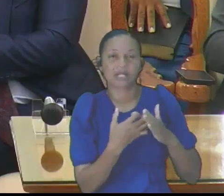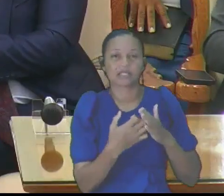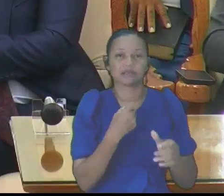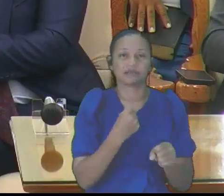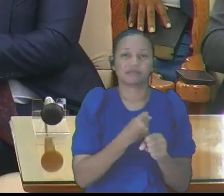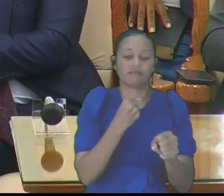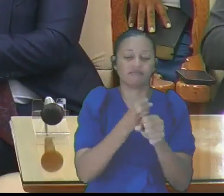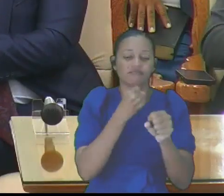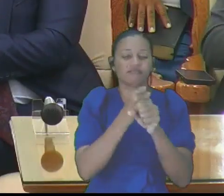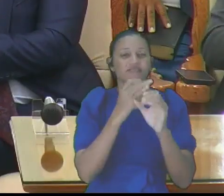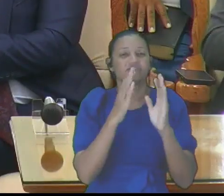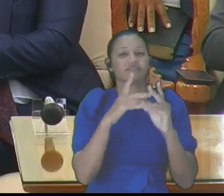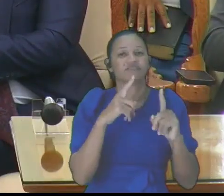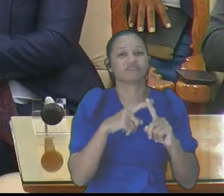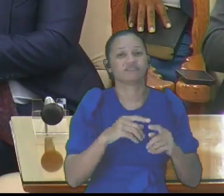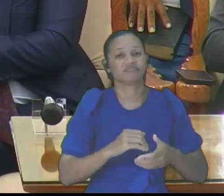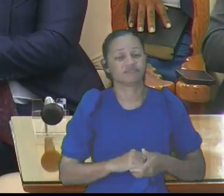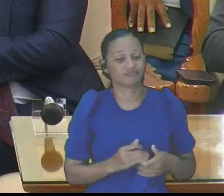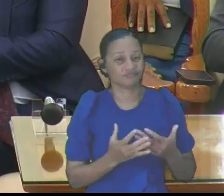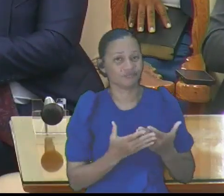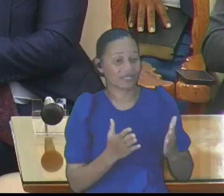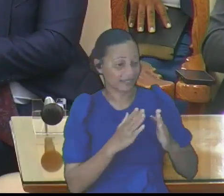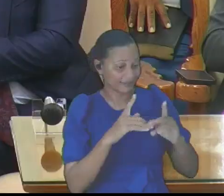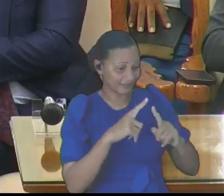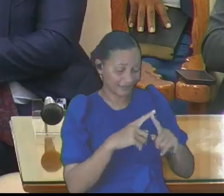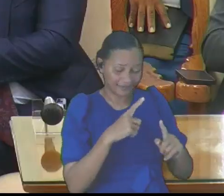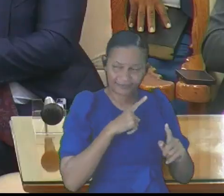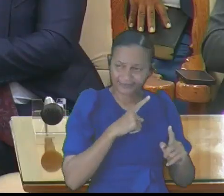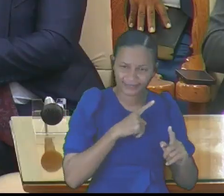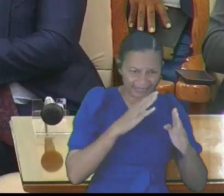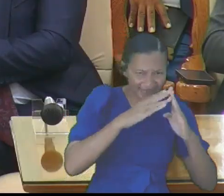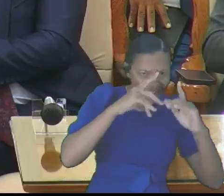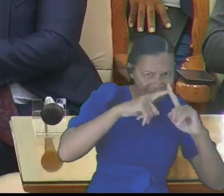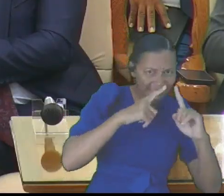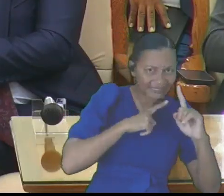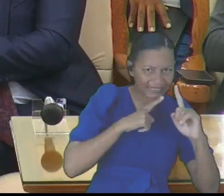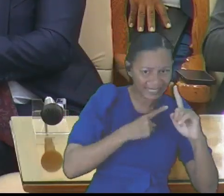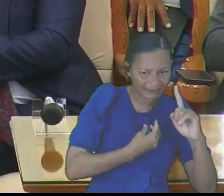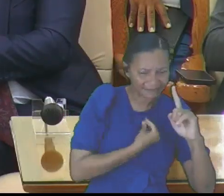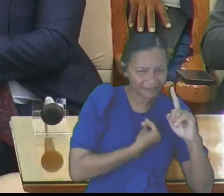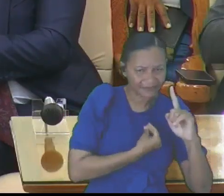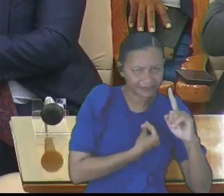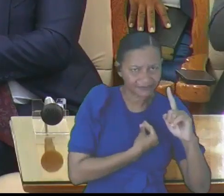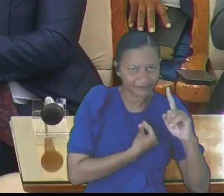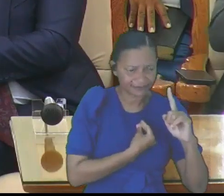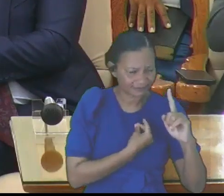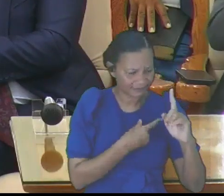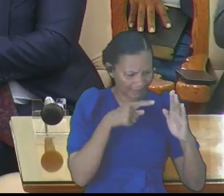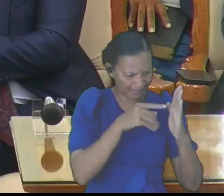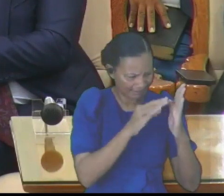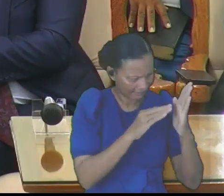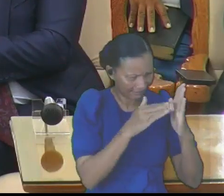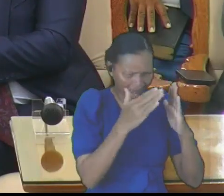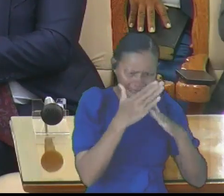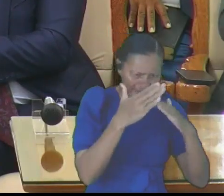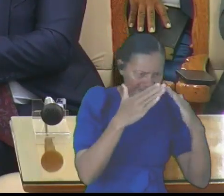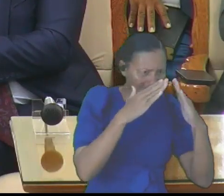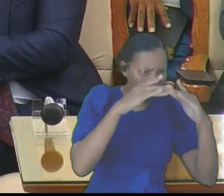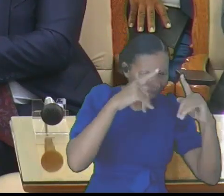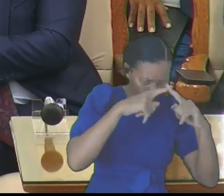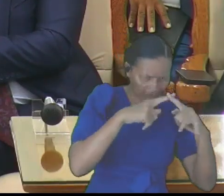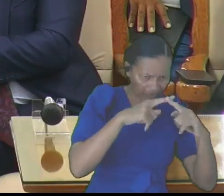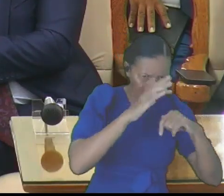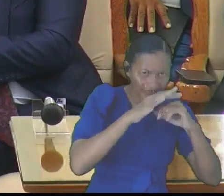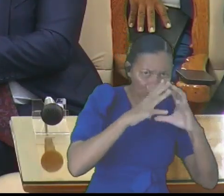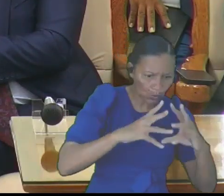igreja. Essa igreja tem vida? Esse templo tem vida? Esse templo salva? Esse templo